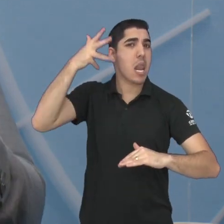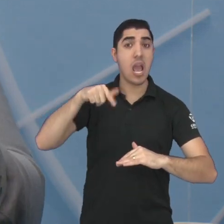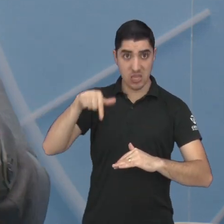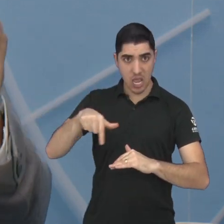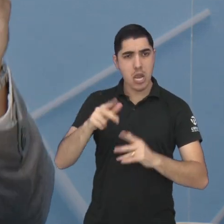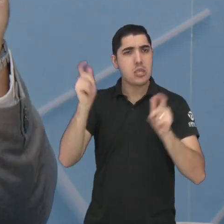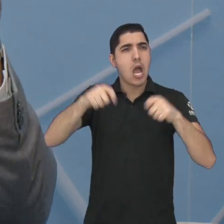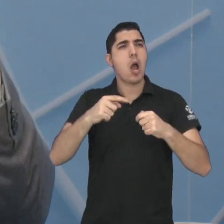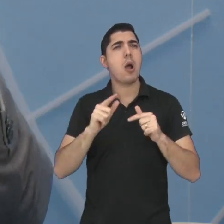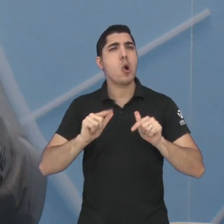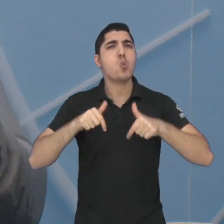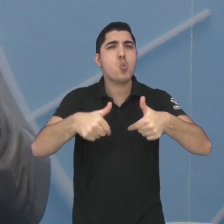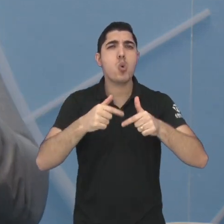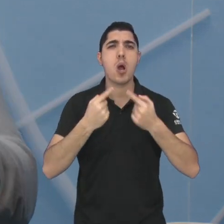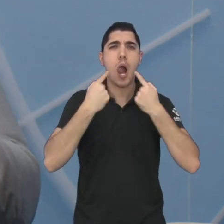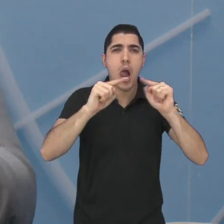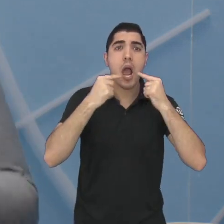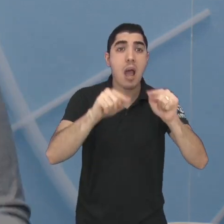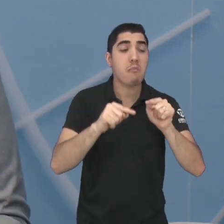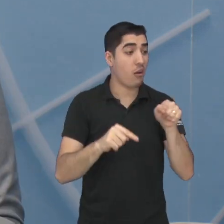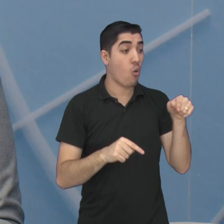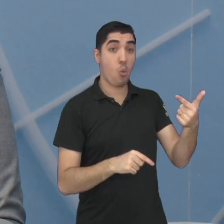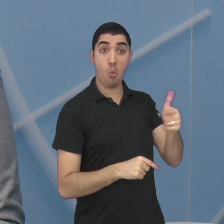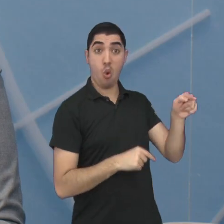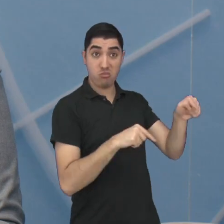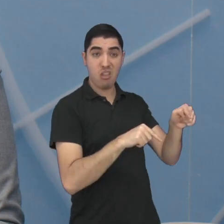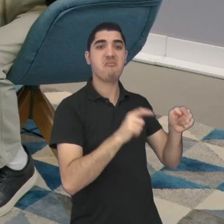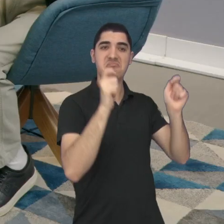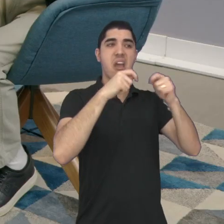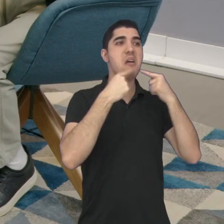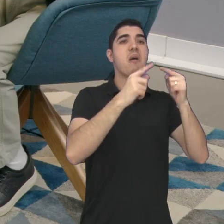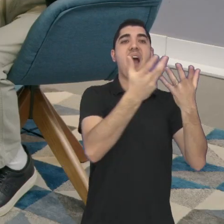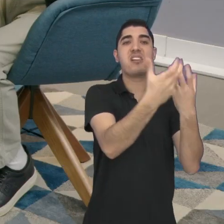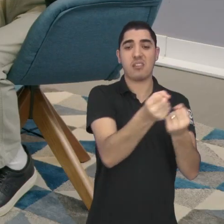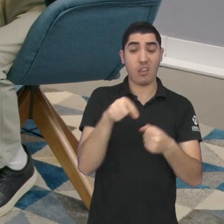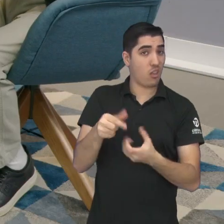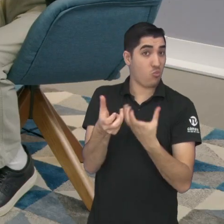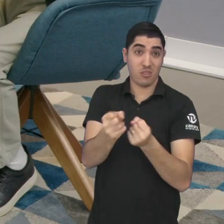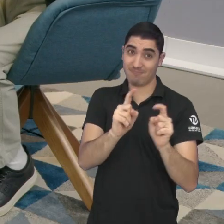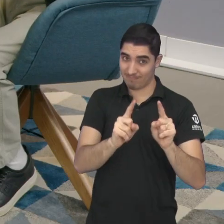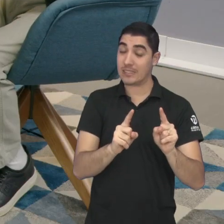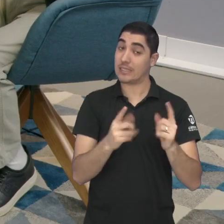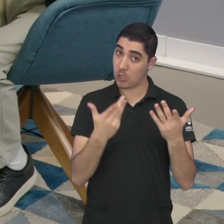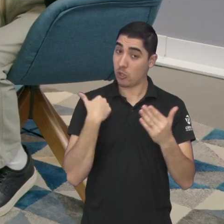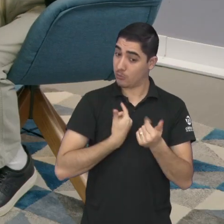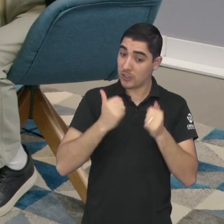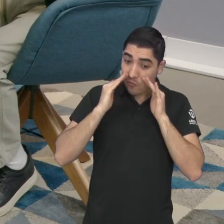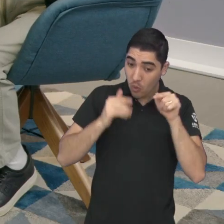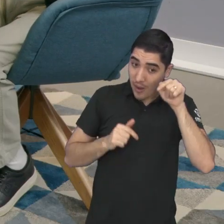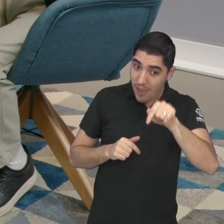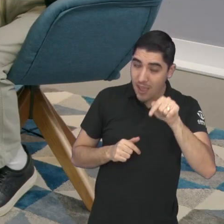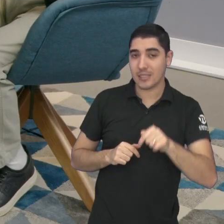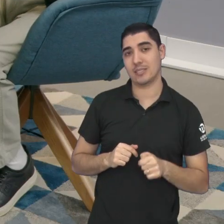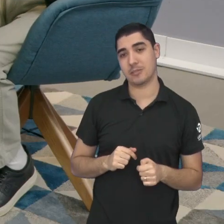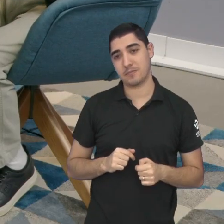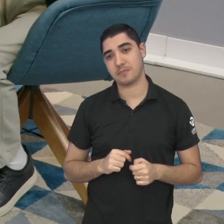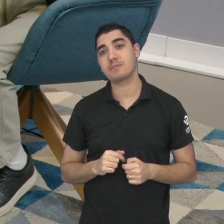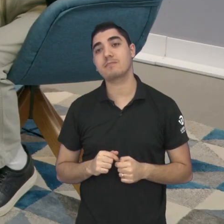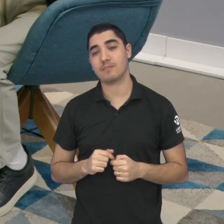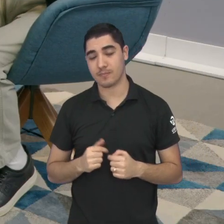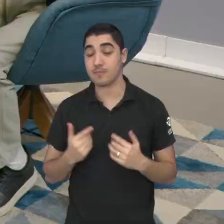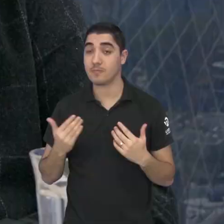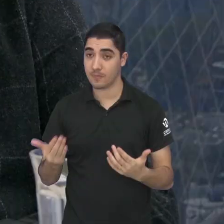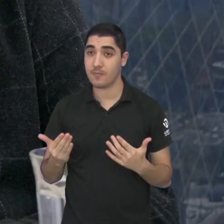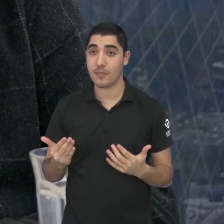nosso foco também tem que se direcionar muito a esse pequeno agricultor. É verdade. Inclusive, a gente tem, não deixa de